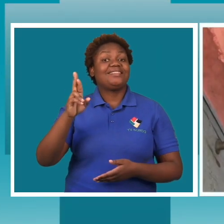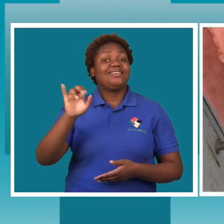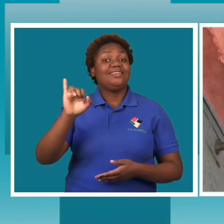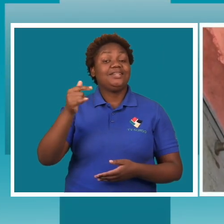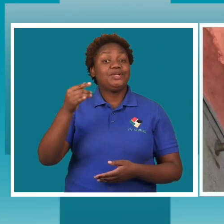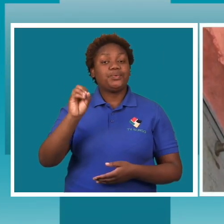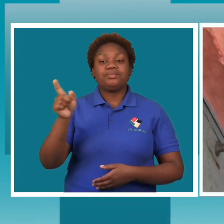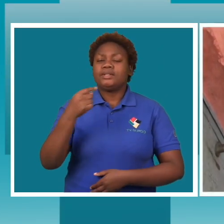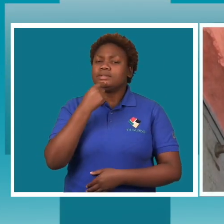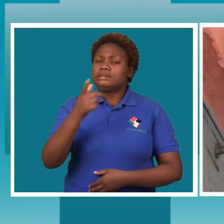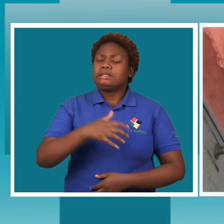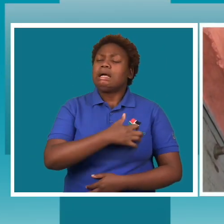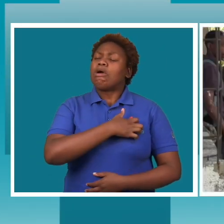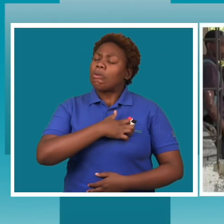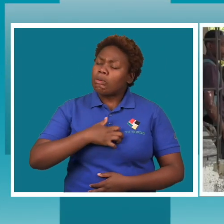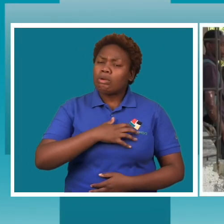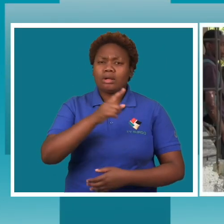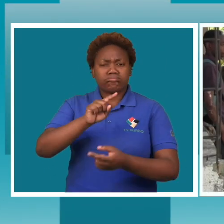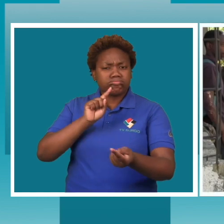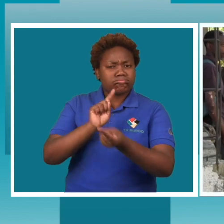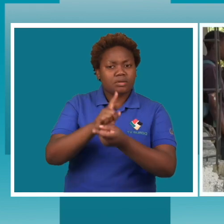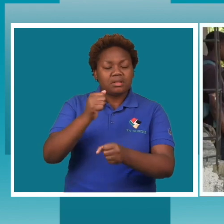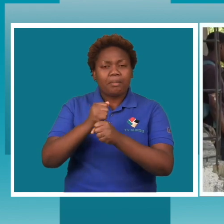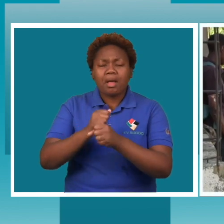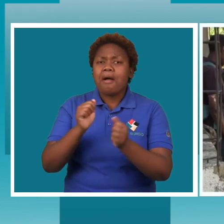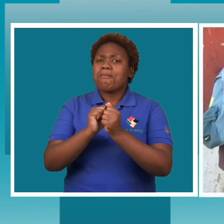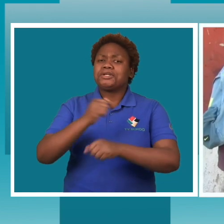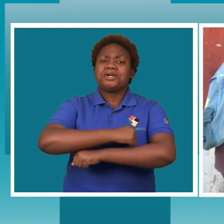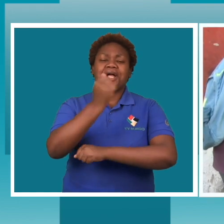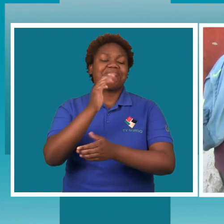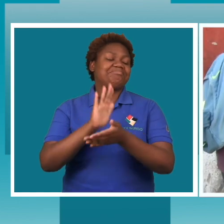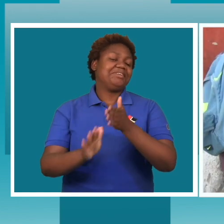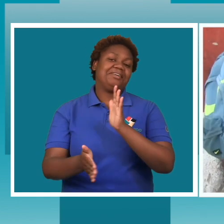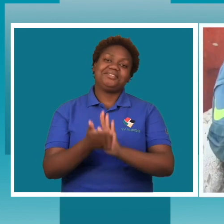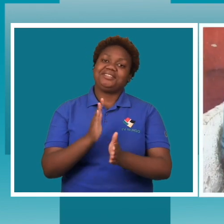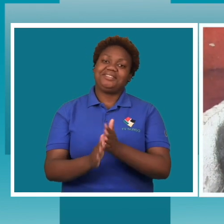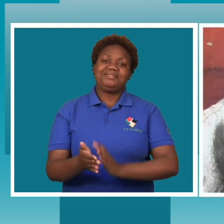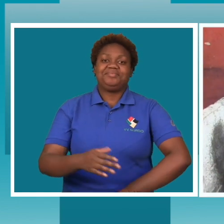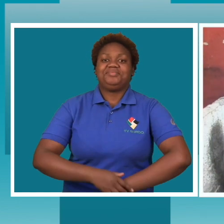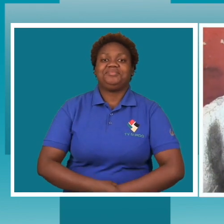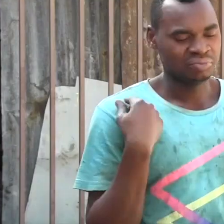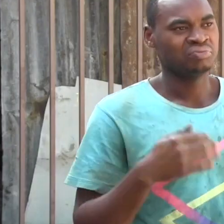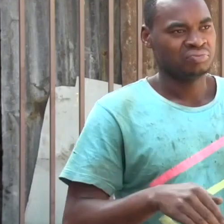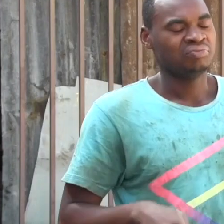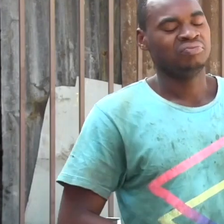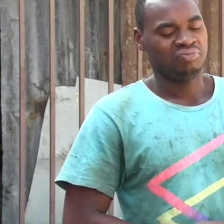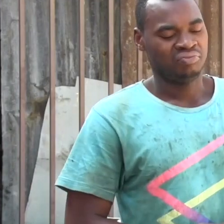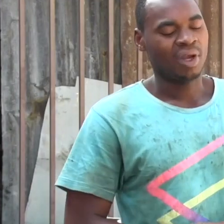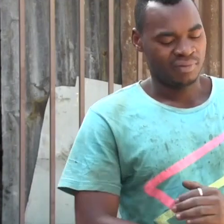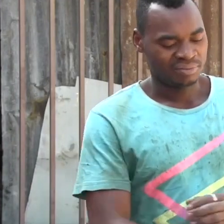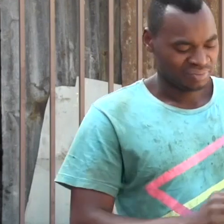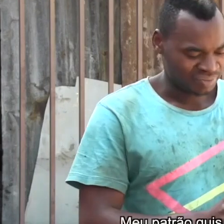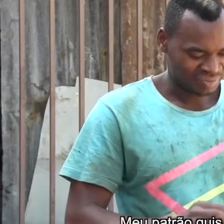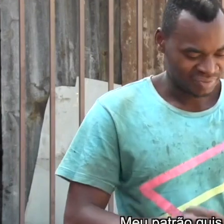Adérito conta que até tentou encontrar um emprego, mas sem sucesso. Meu patrão quis saber